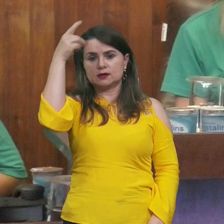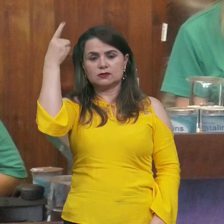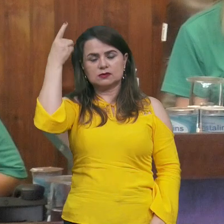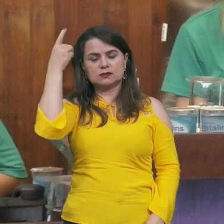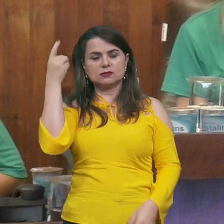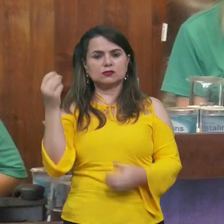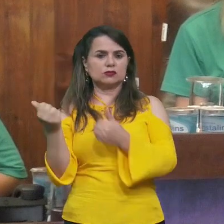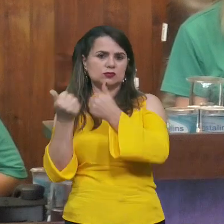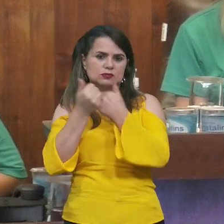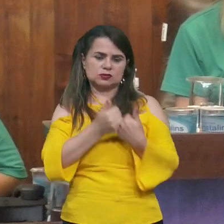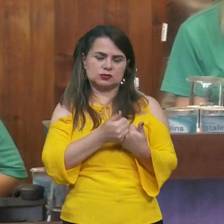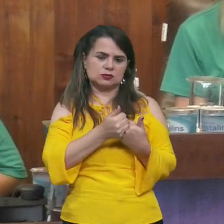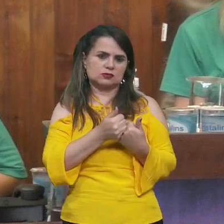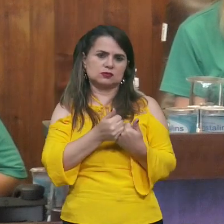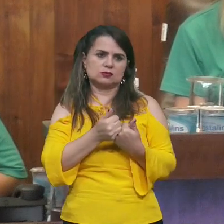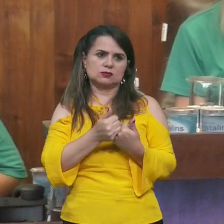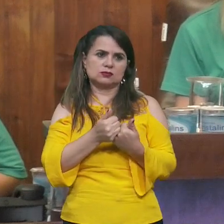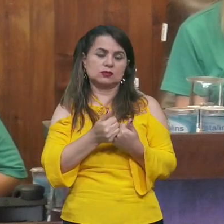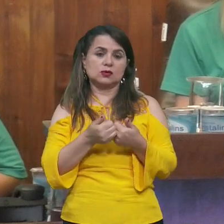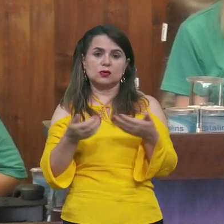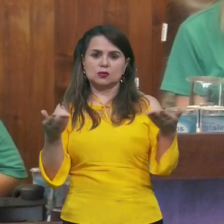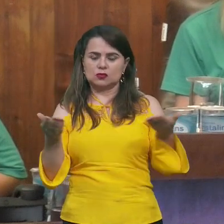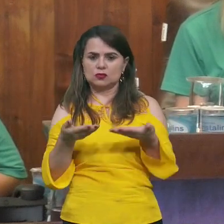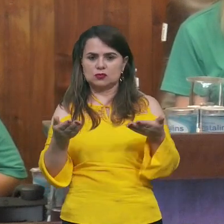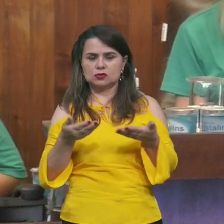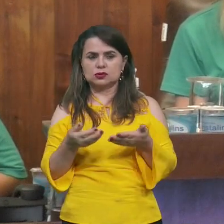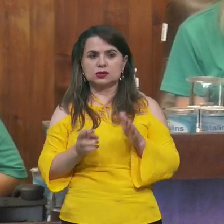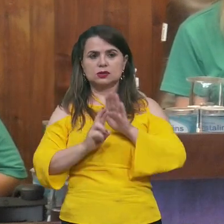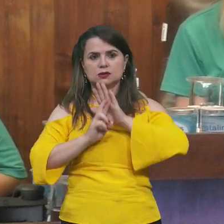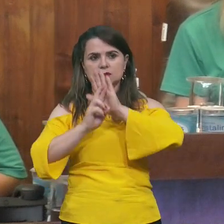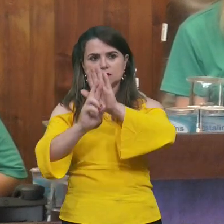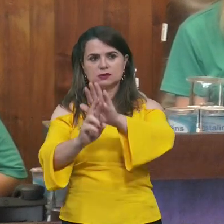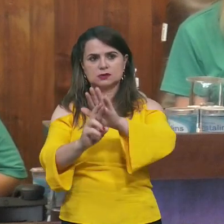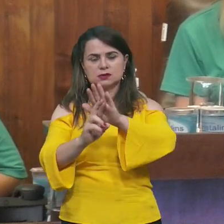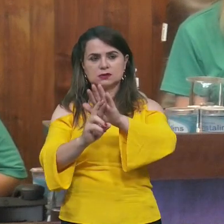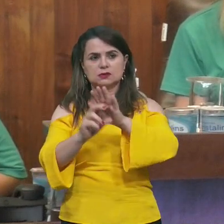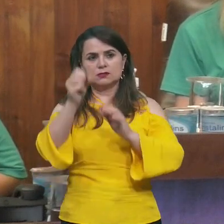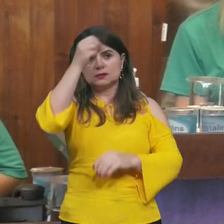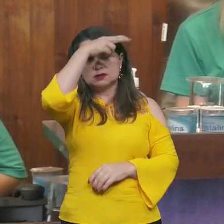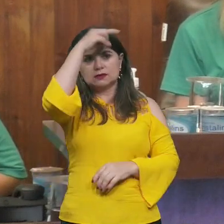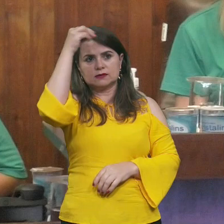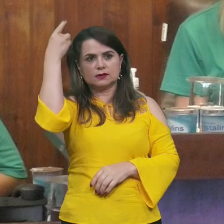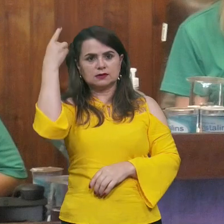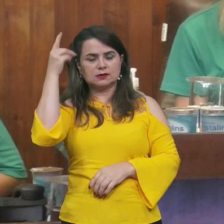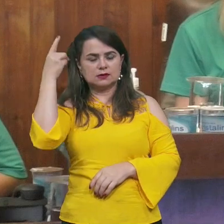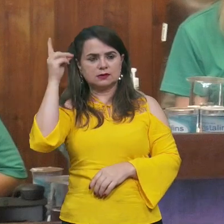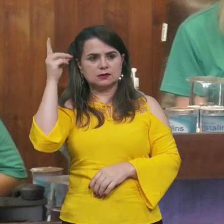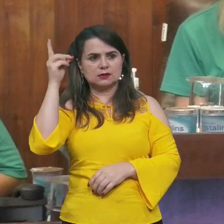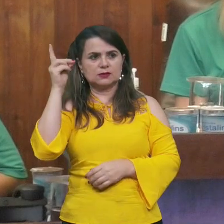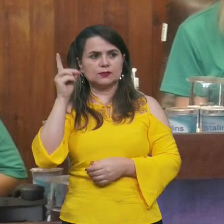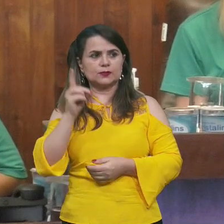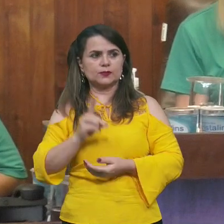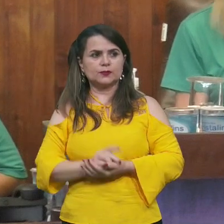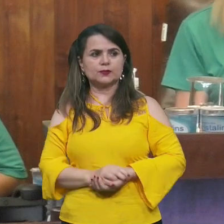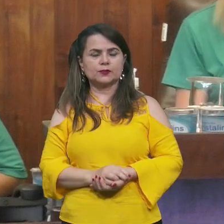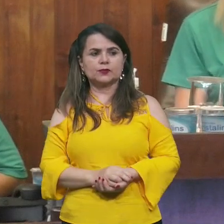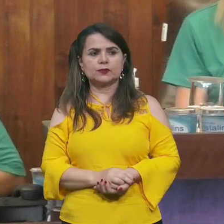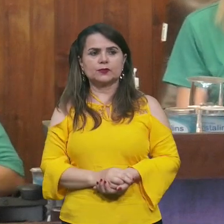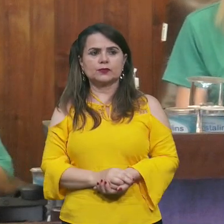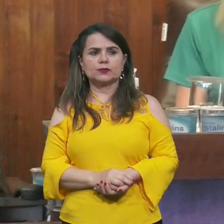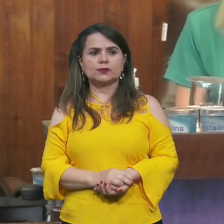da Silva, ex-vereador desta casa, atual vice-prefeito, neste ato representando o nosso prefeito municipal, senhor Daniel